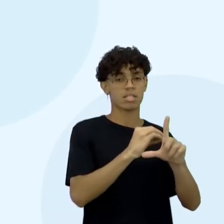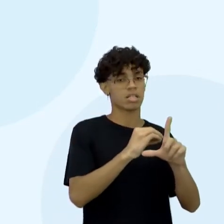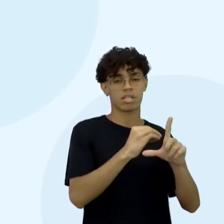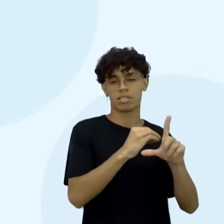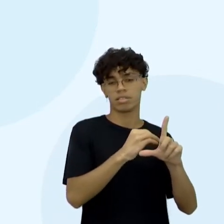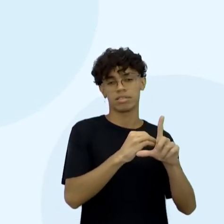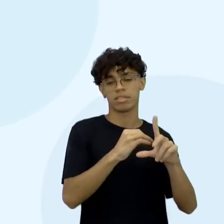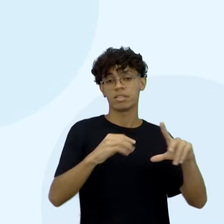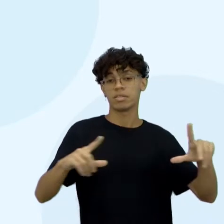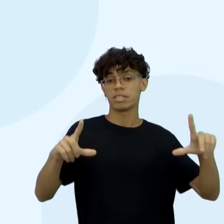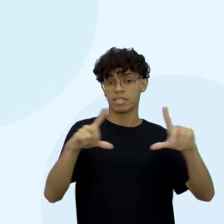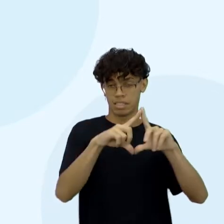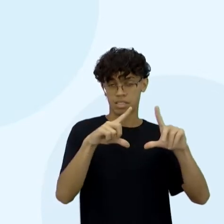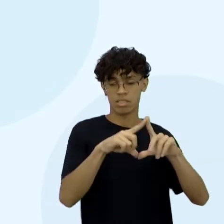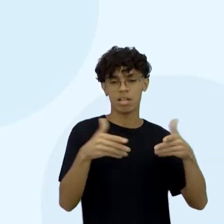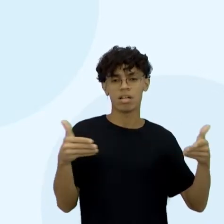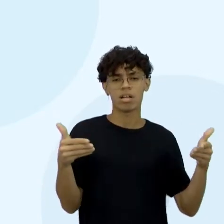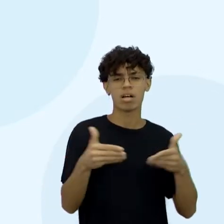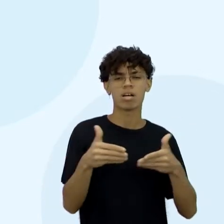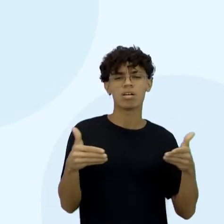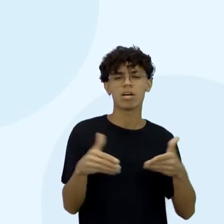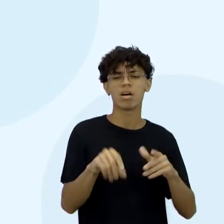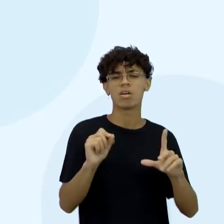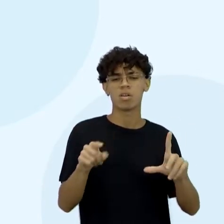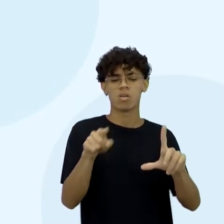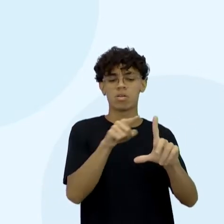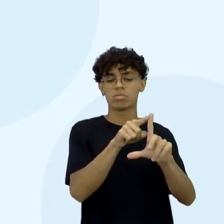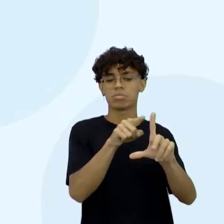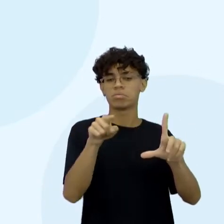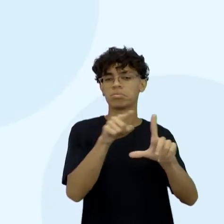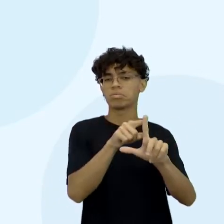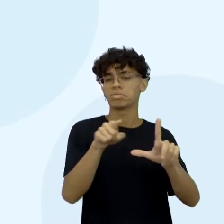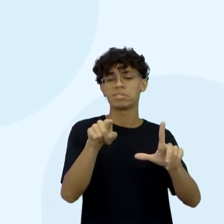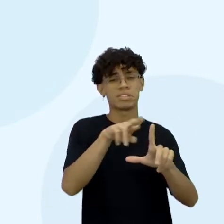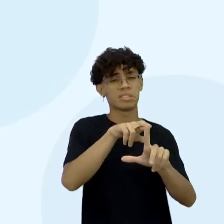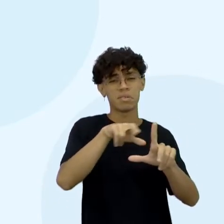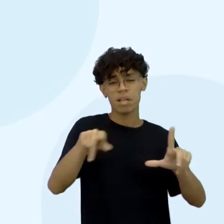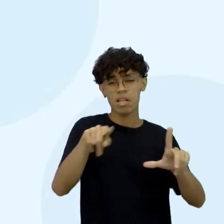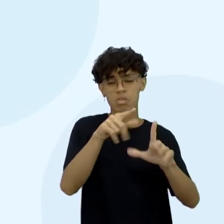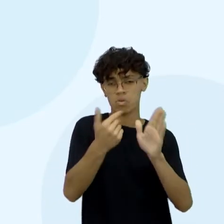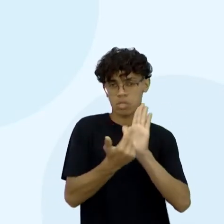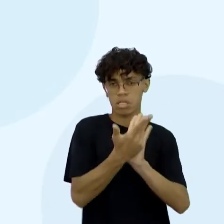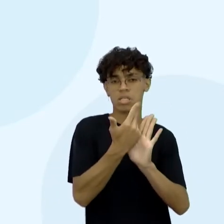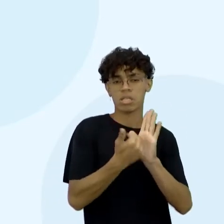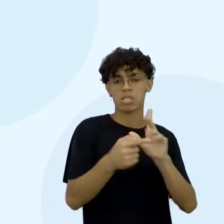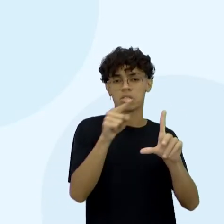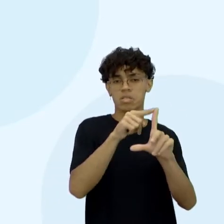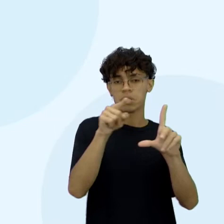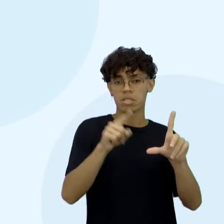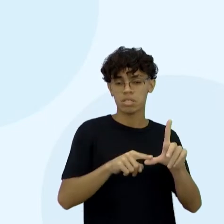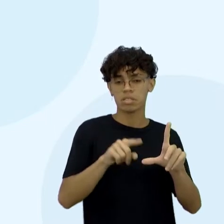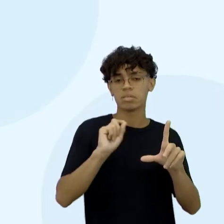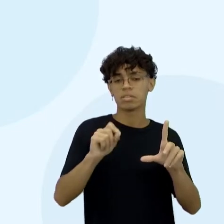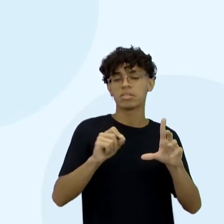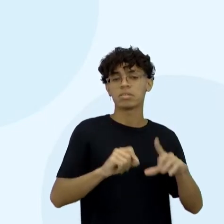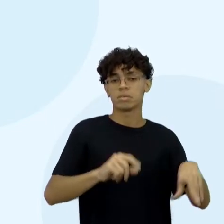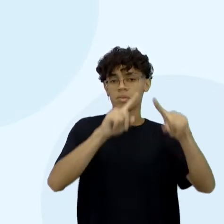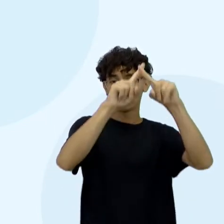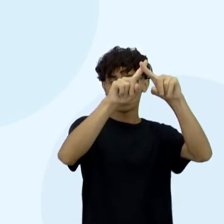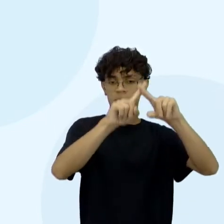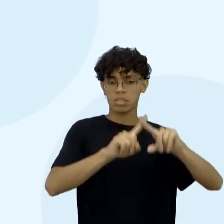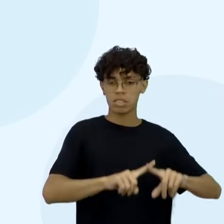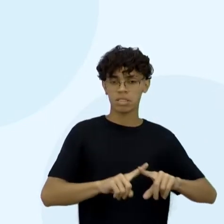era um retângulo. Só que agora a gente tem uma outra figura que não é um retângulo. Mas, se você multiplicar os eixos, você